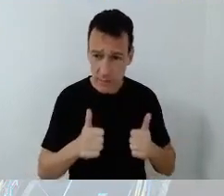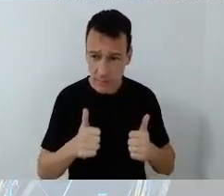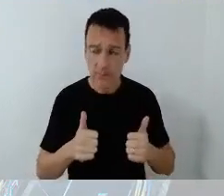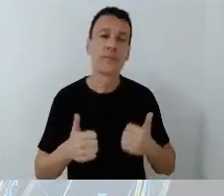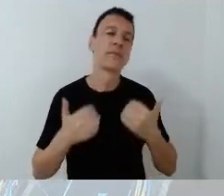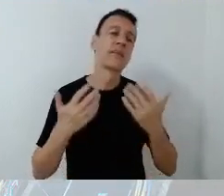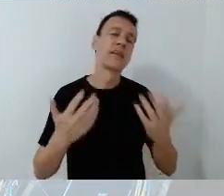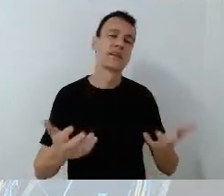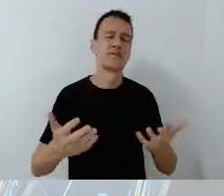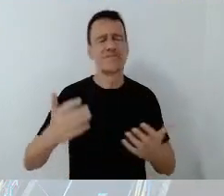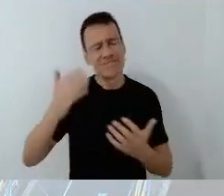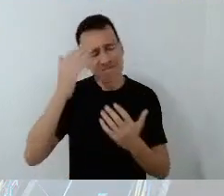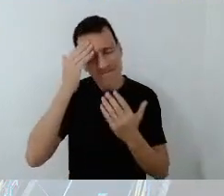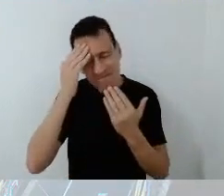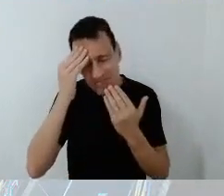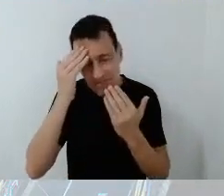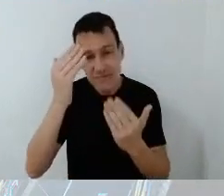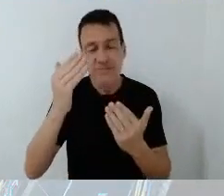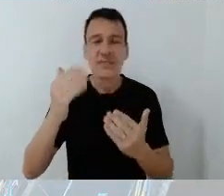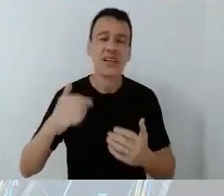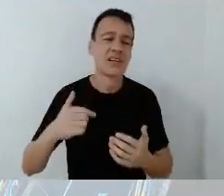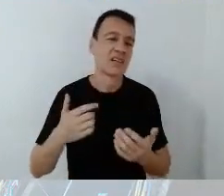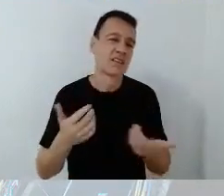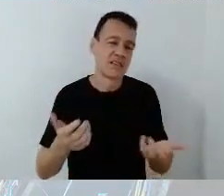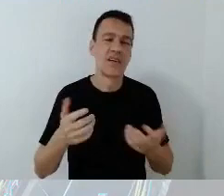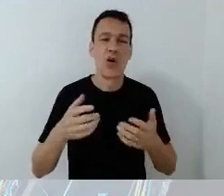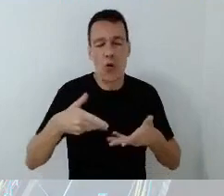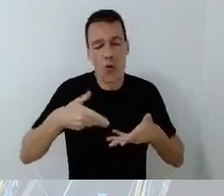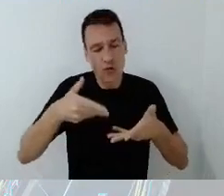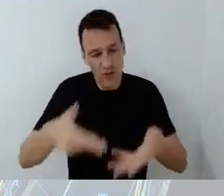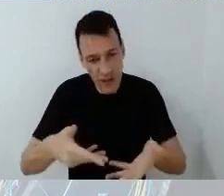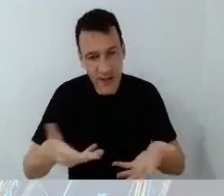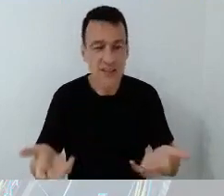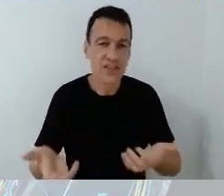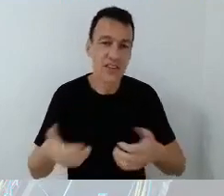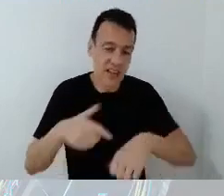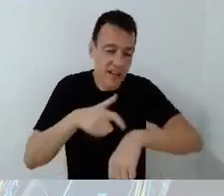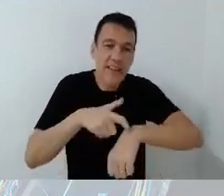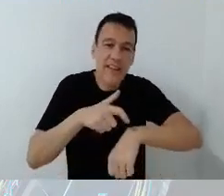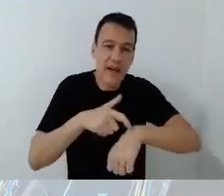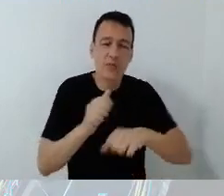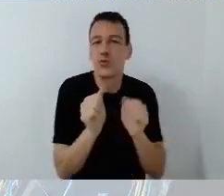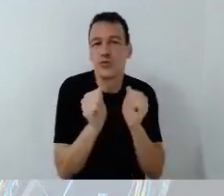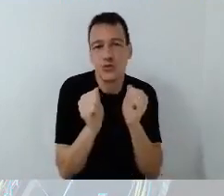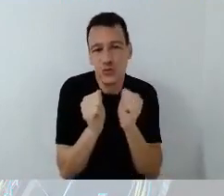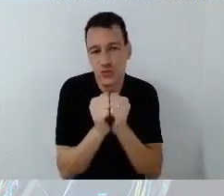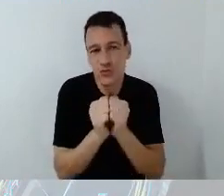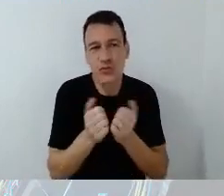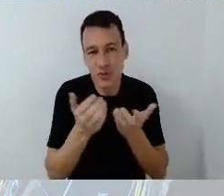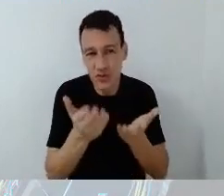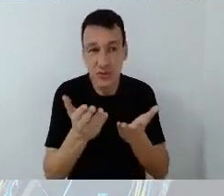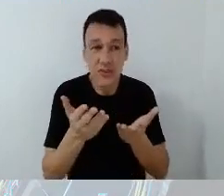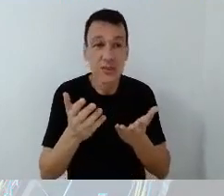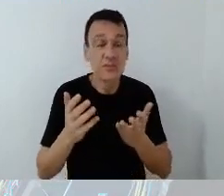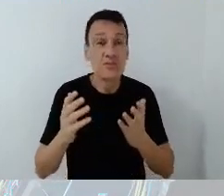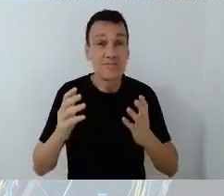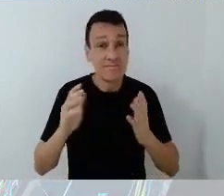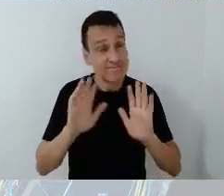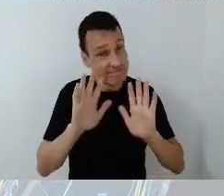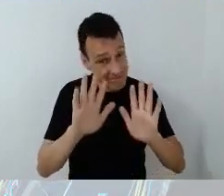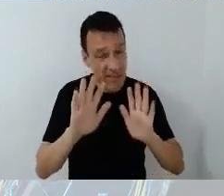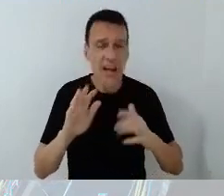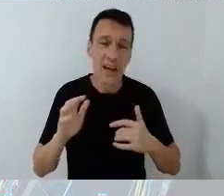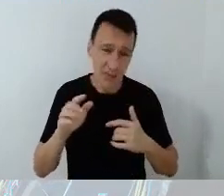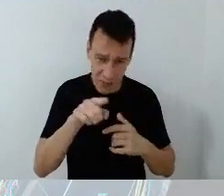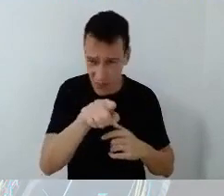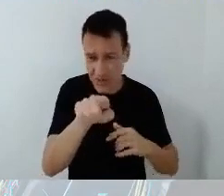o convite, o espaço e tudo mais aí que a gente teve. Podia estar fazendo um monte de coisa no happy hour, mas eu peço para vocês escanearem o QR Code e